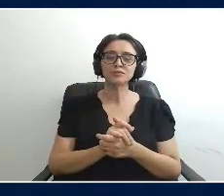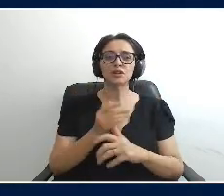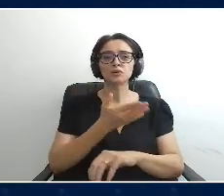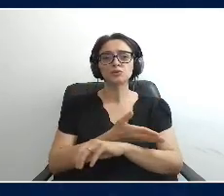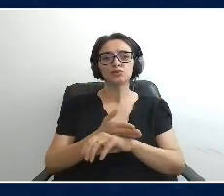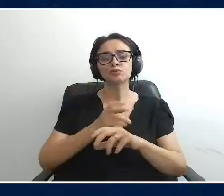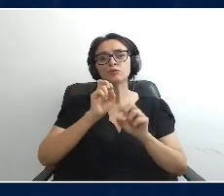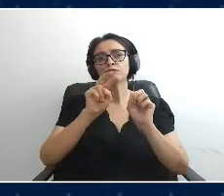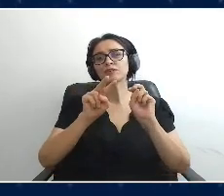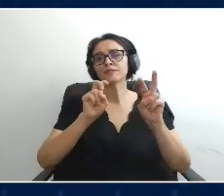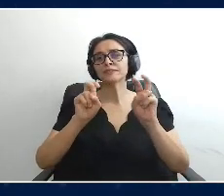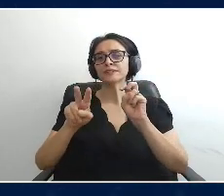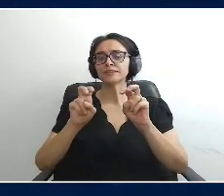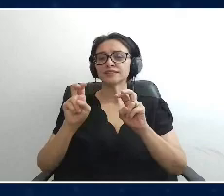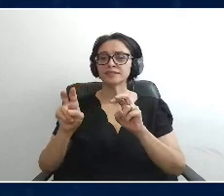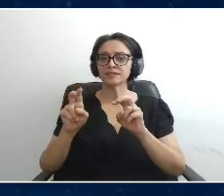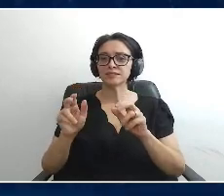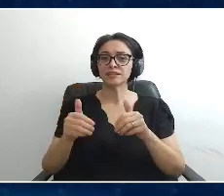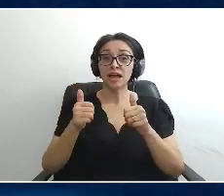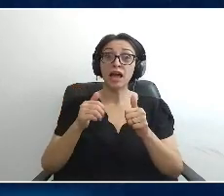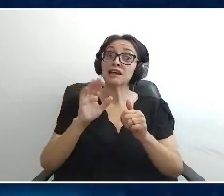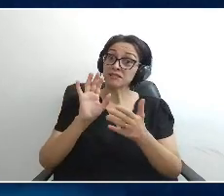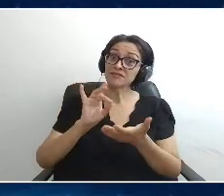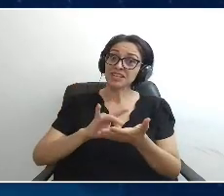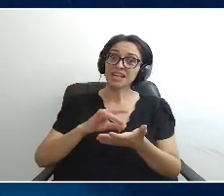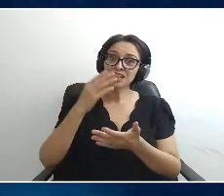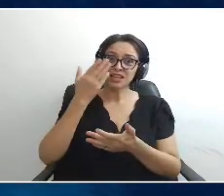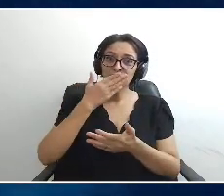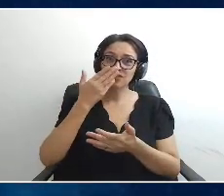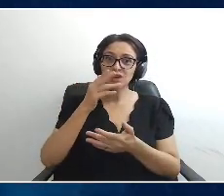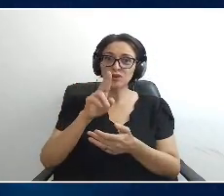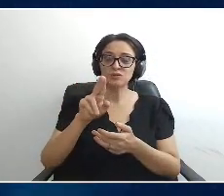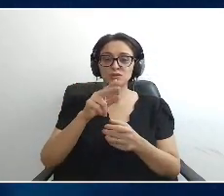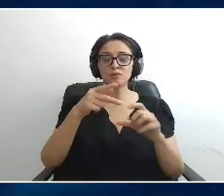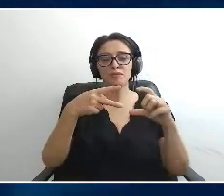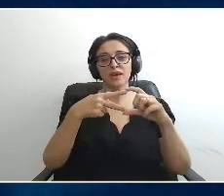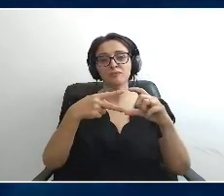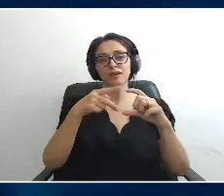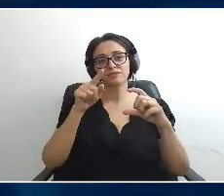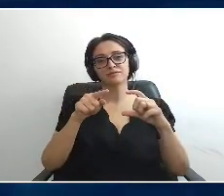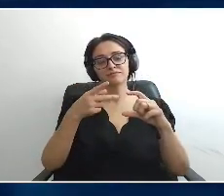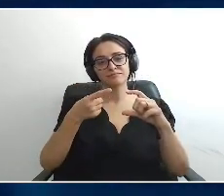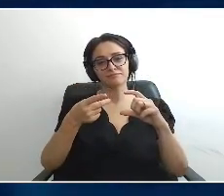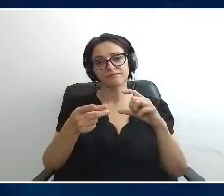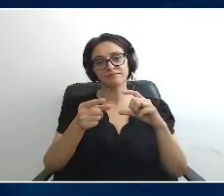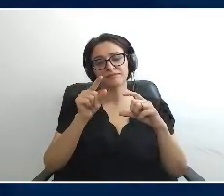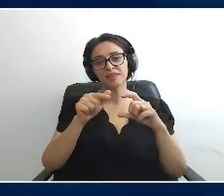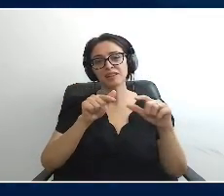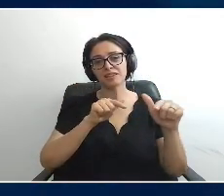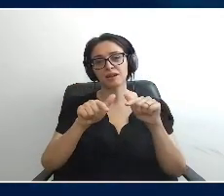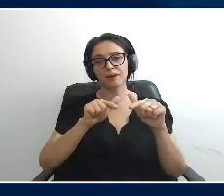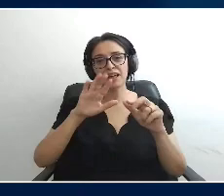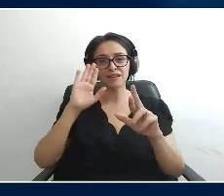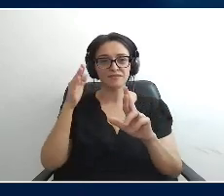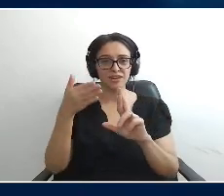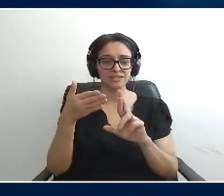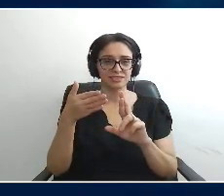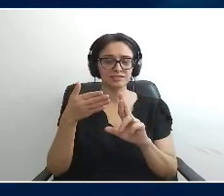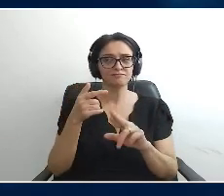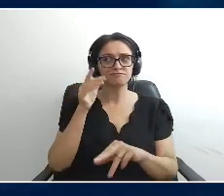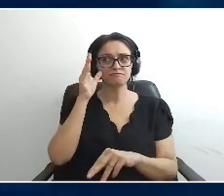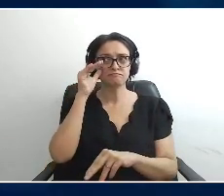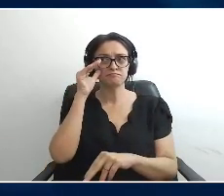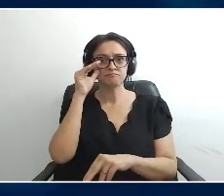muito a gente não vê muito o uso em PHP, frequente pelo menos, de trabalhar com referência. Eu fiquei